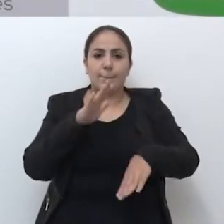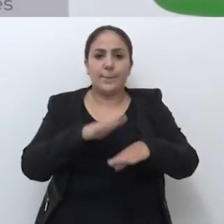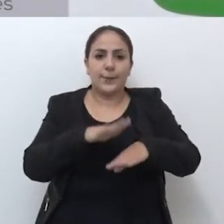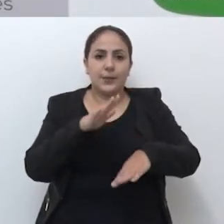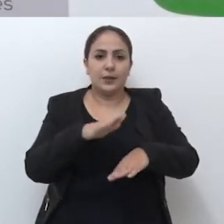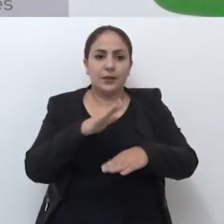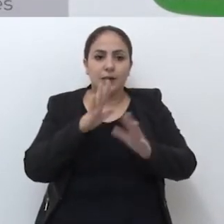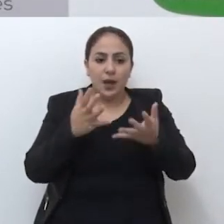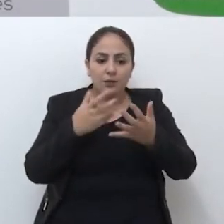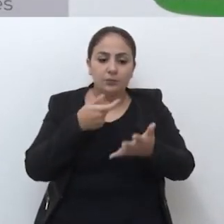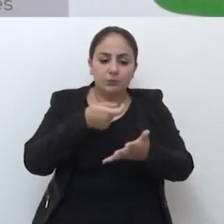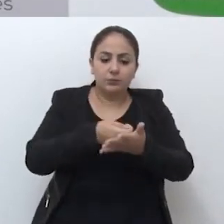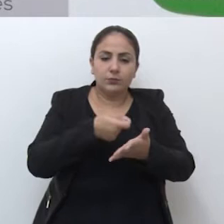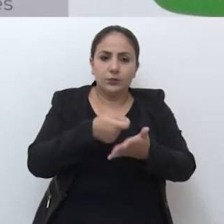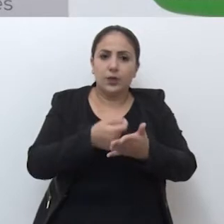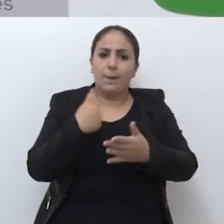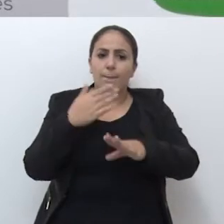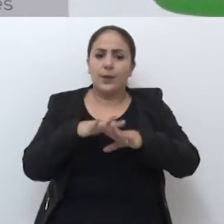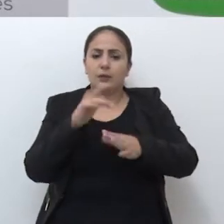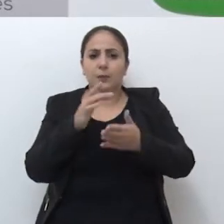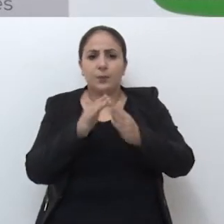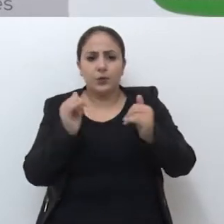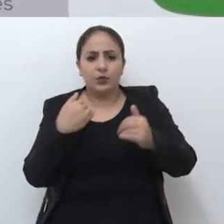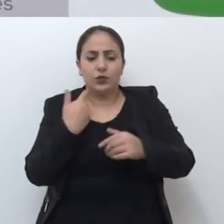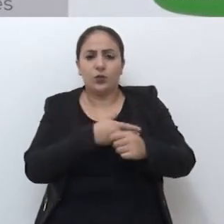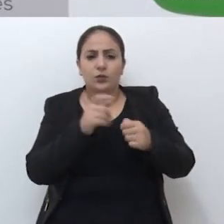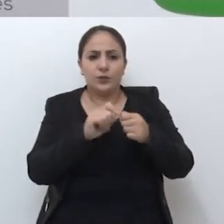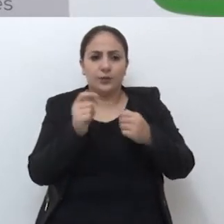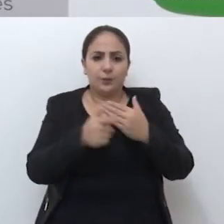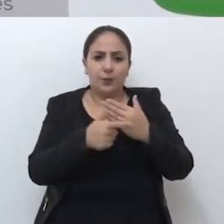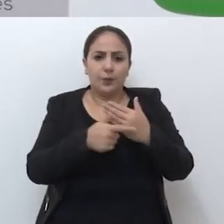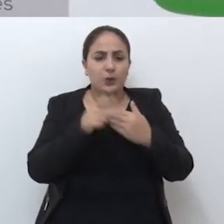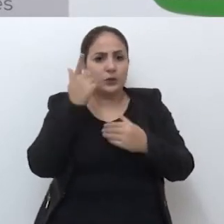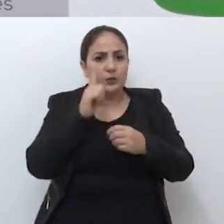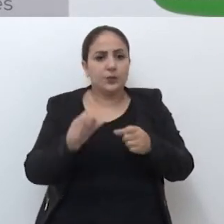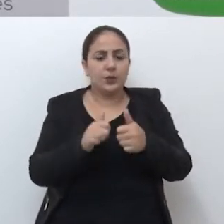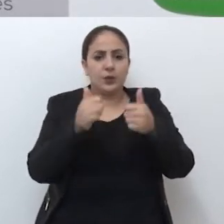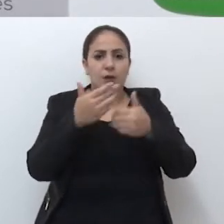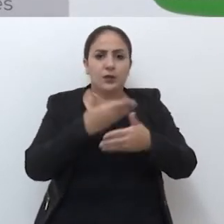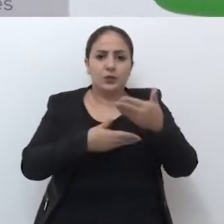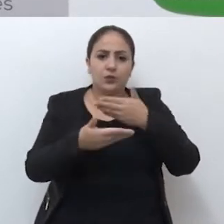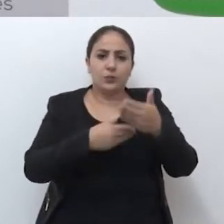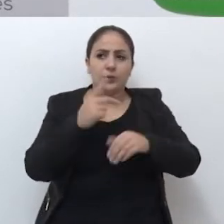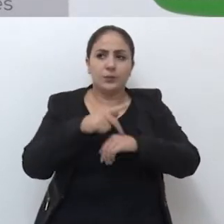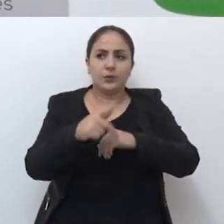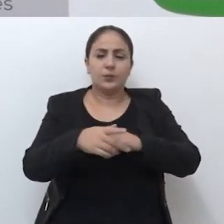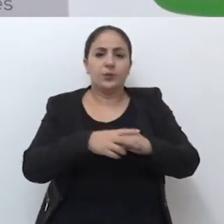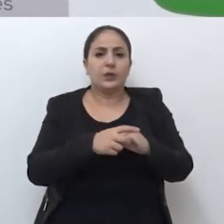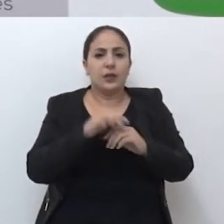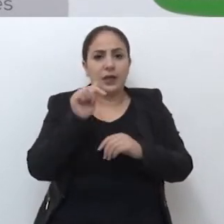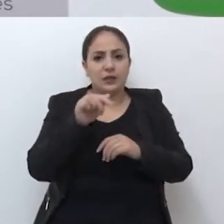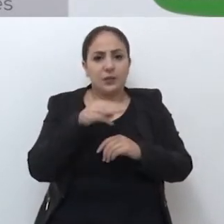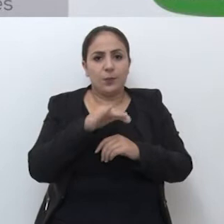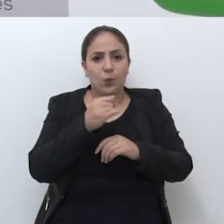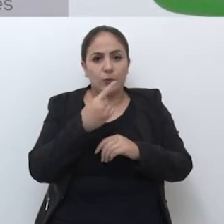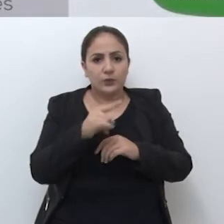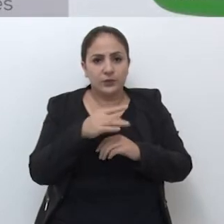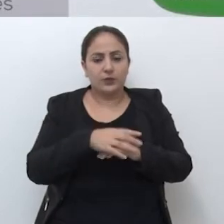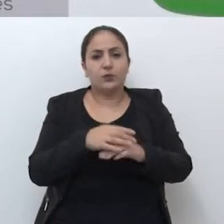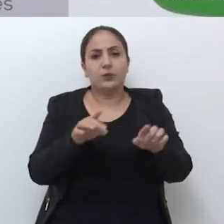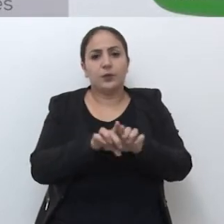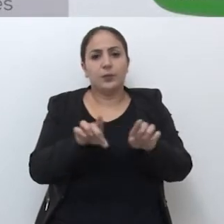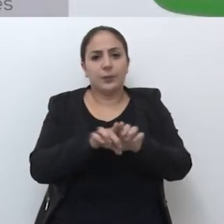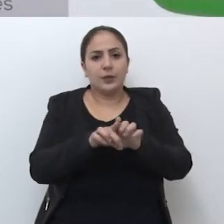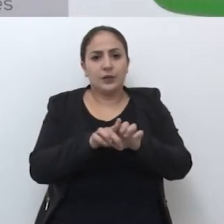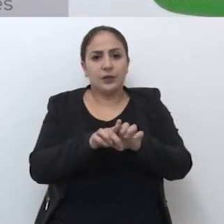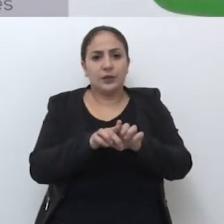cidade que mais pressionar e que mais pedirem. Nós estamos fazendo a nossa parte para melhorar pelo menos um pouco o atendimento aqui em Passo Fundo. Essa moção nós vamos